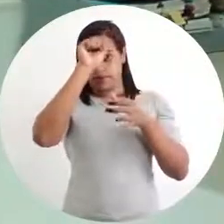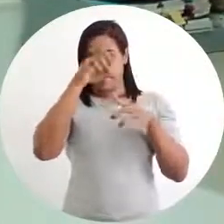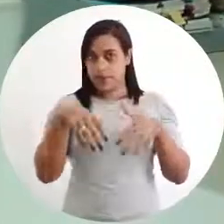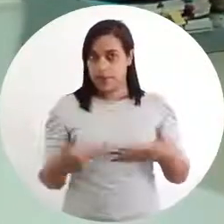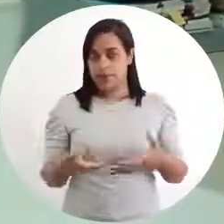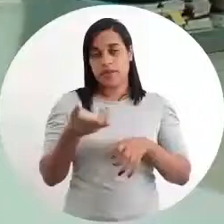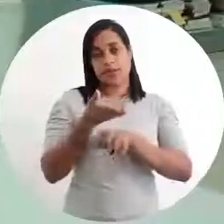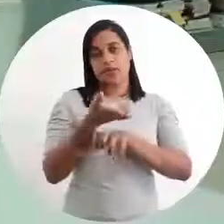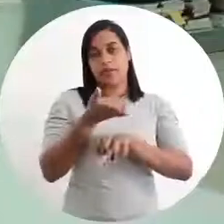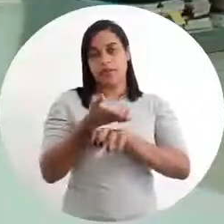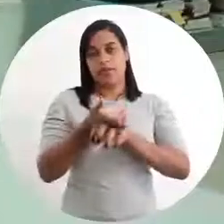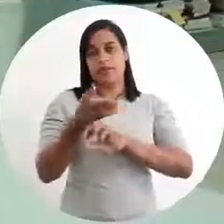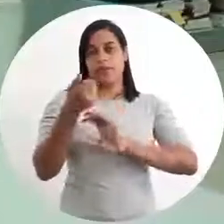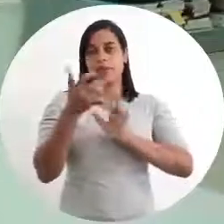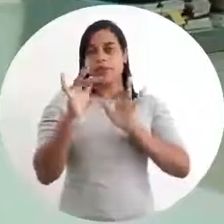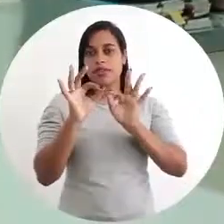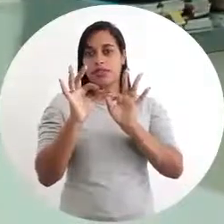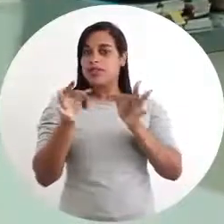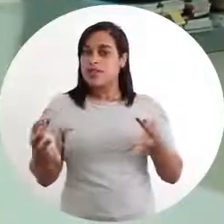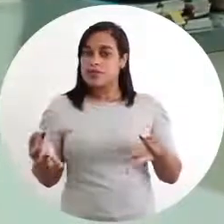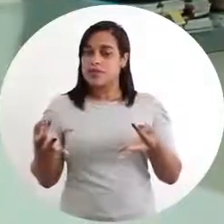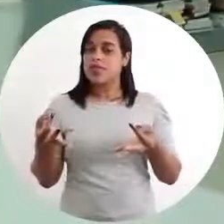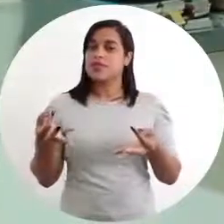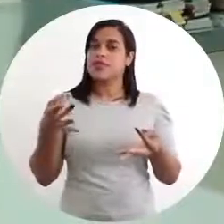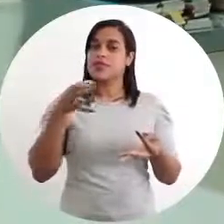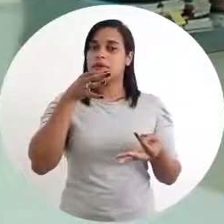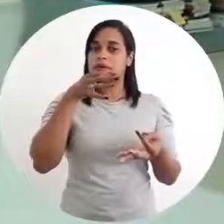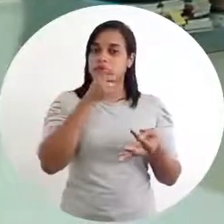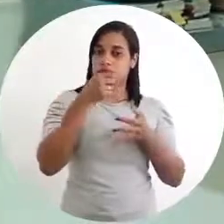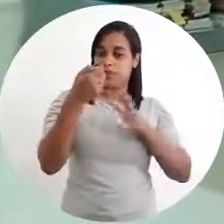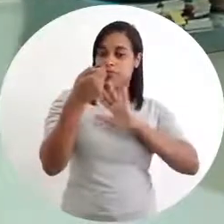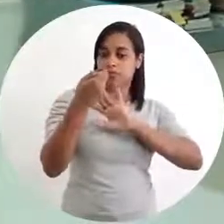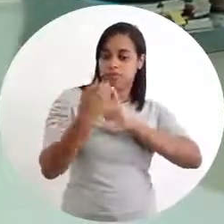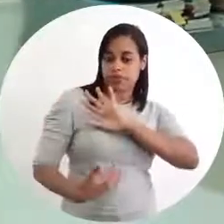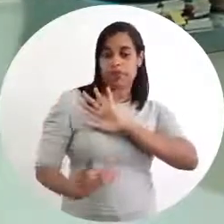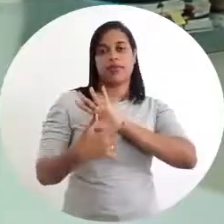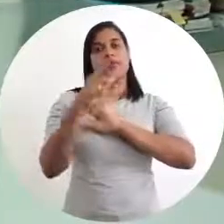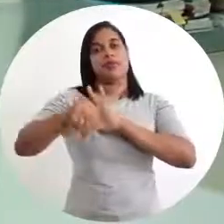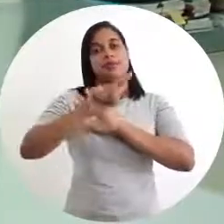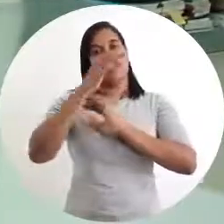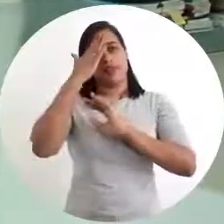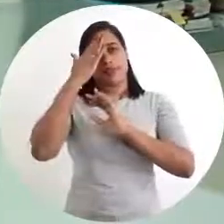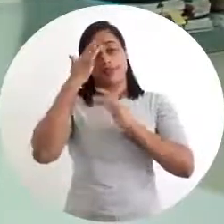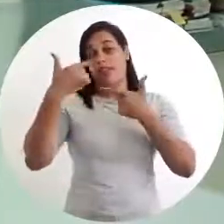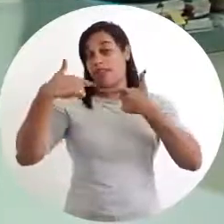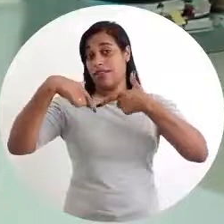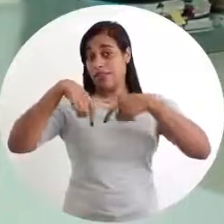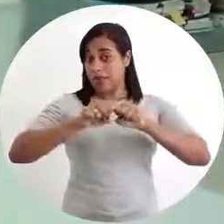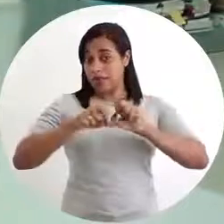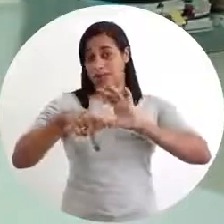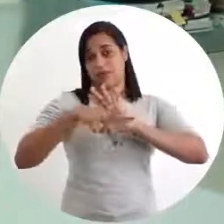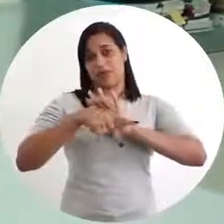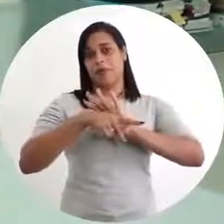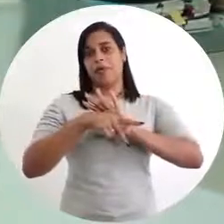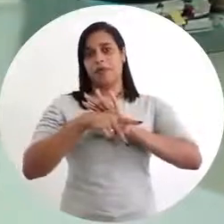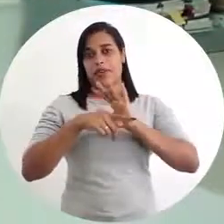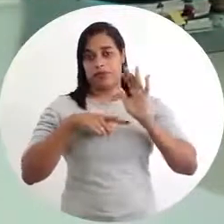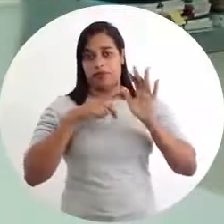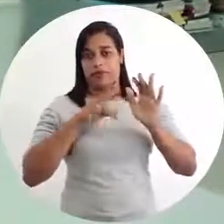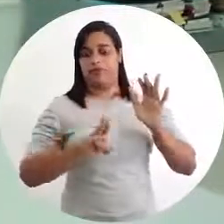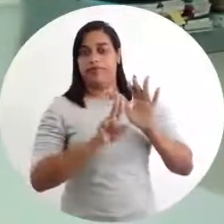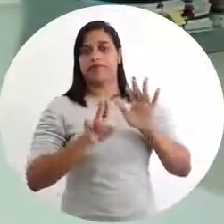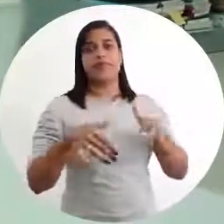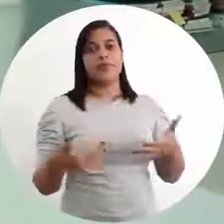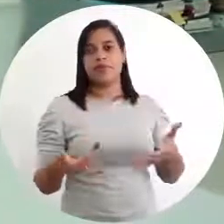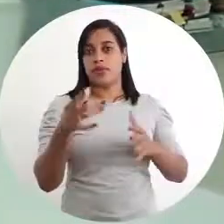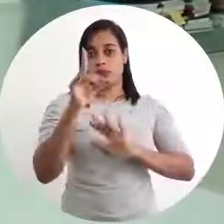a disciplina da forma mais fácil e mais mastigada possível. Então a linguagem, a gente não vai tentar